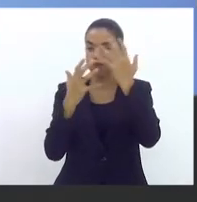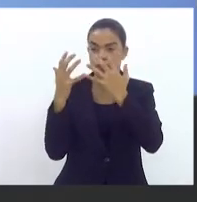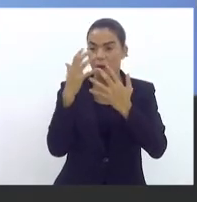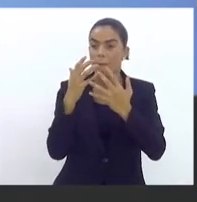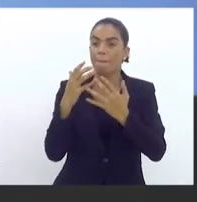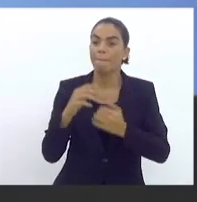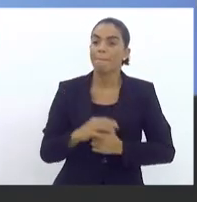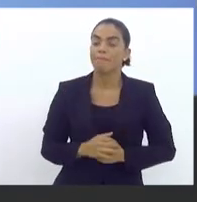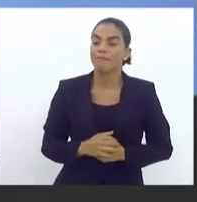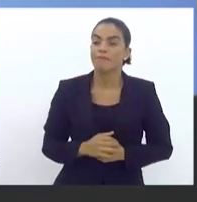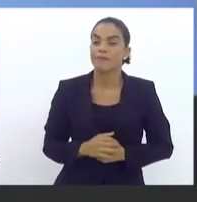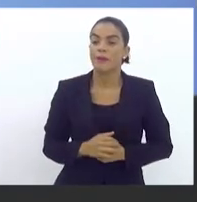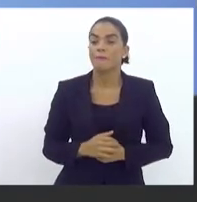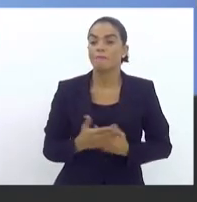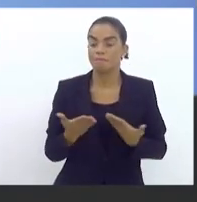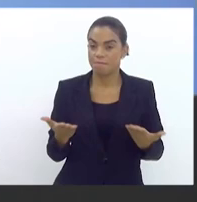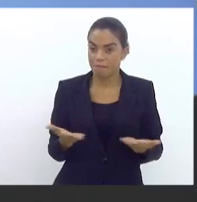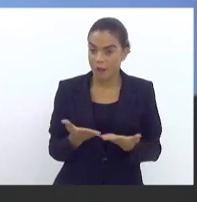né